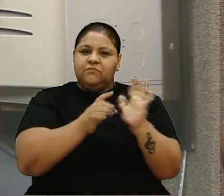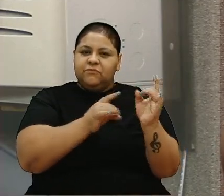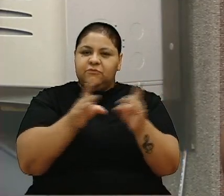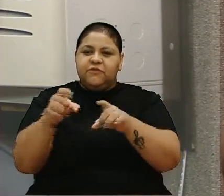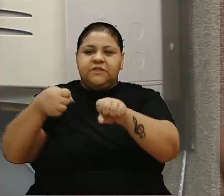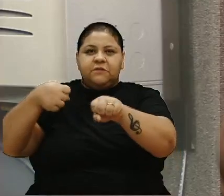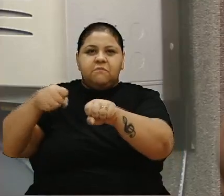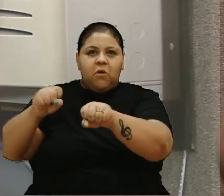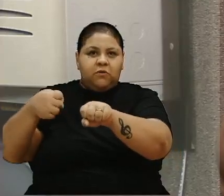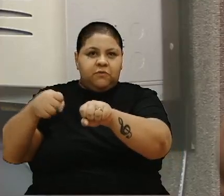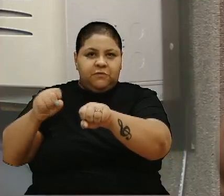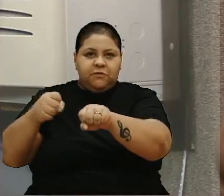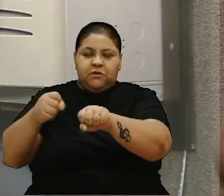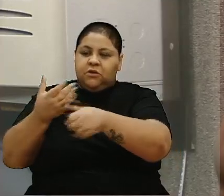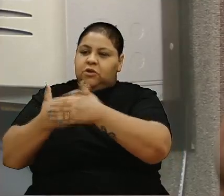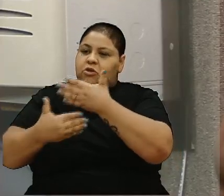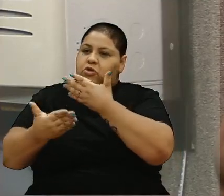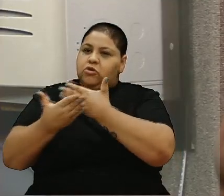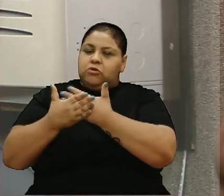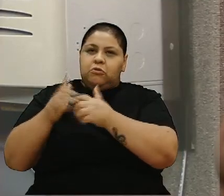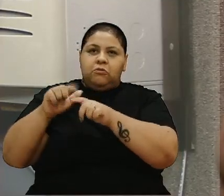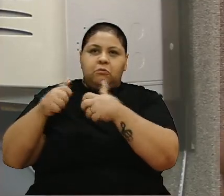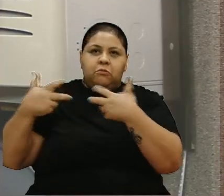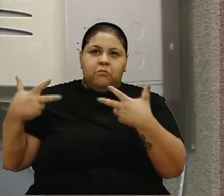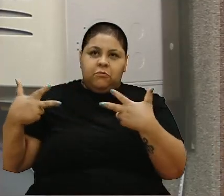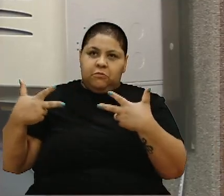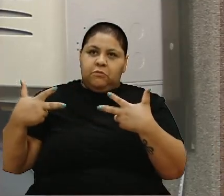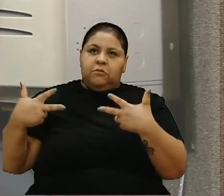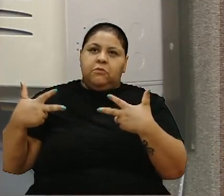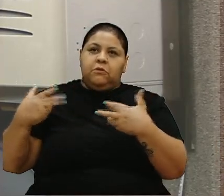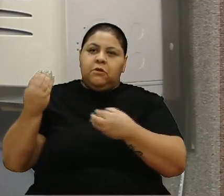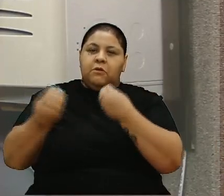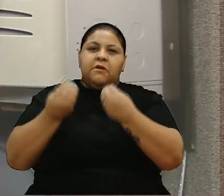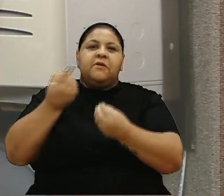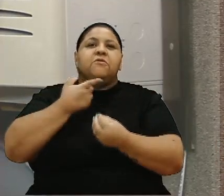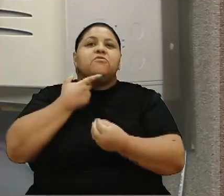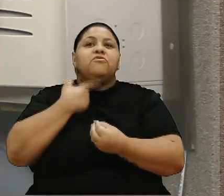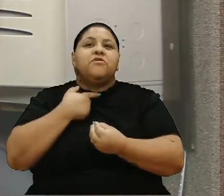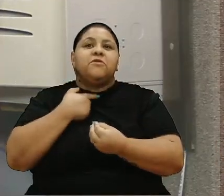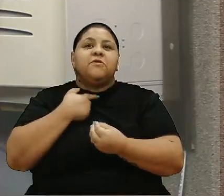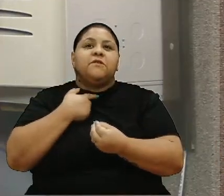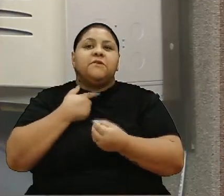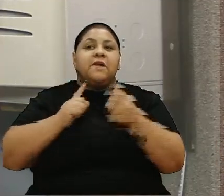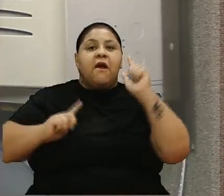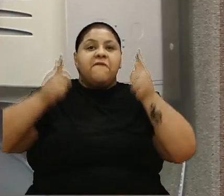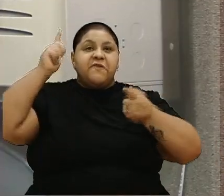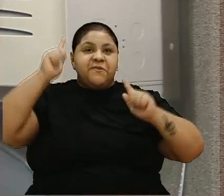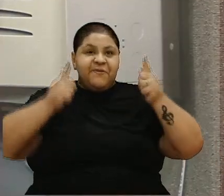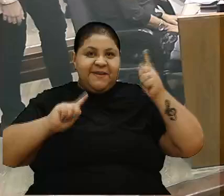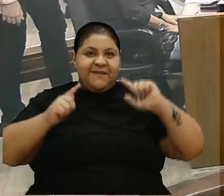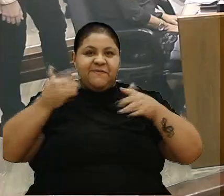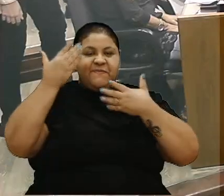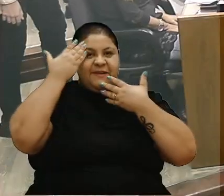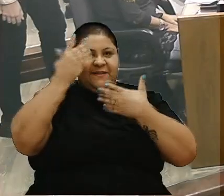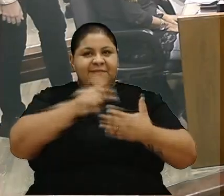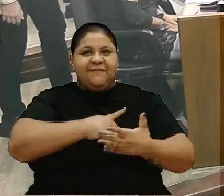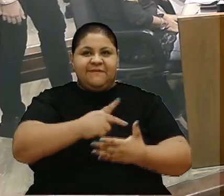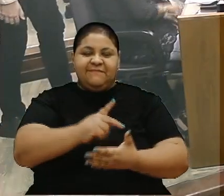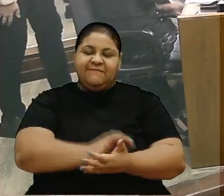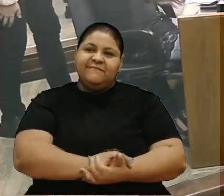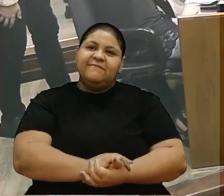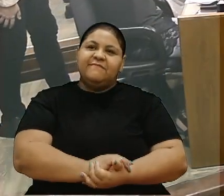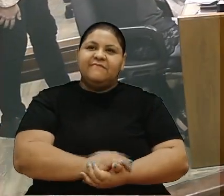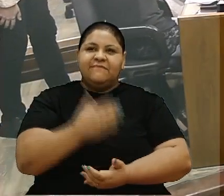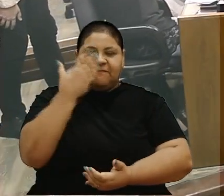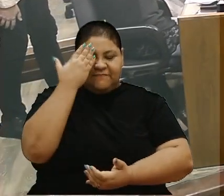motos e toda essa linha de equipamentos aí para quem gosta da aventura. Obrigado, presidente. Obrigado,